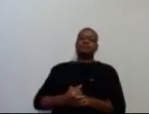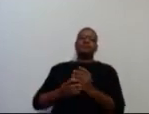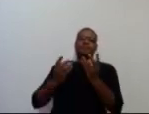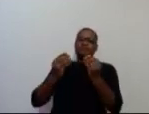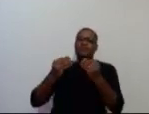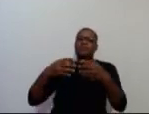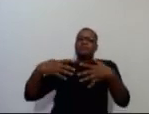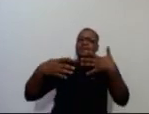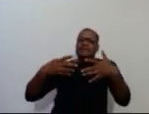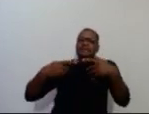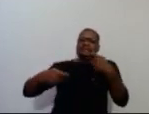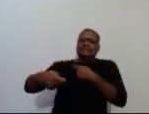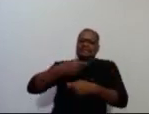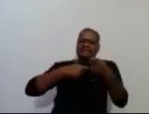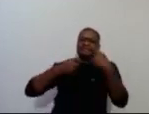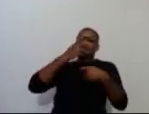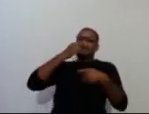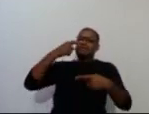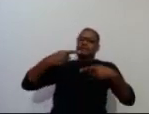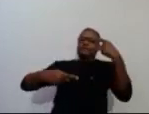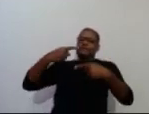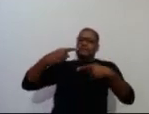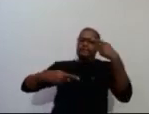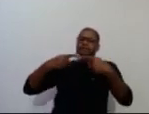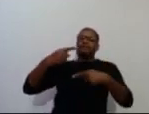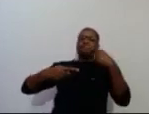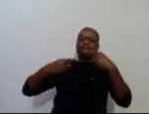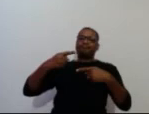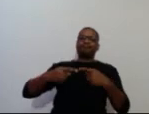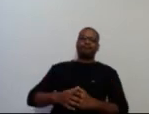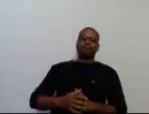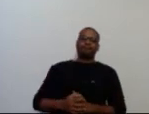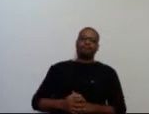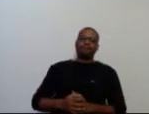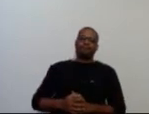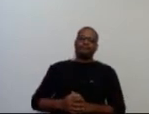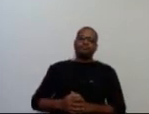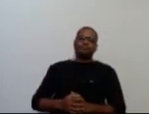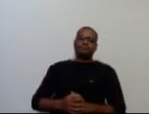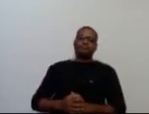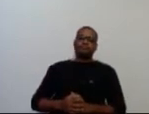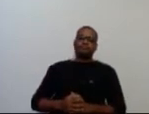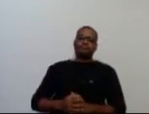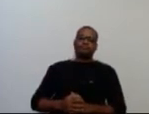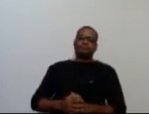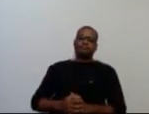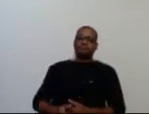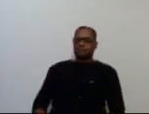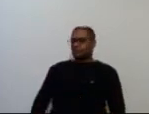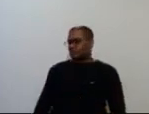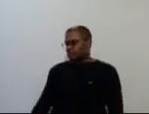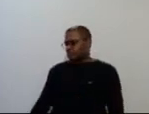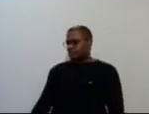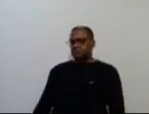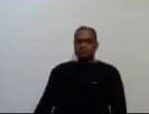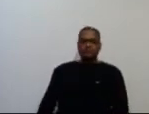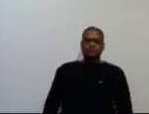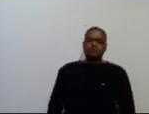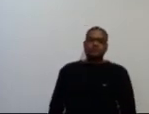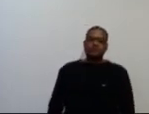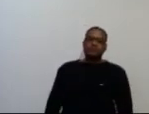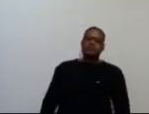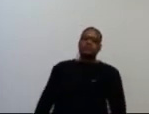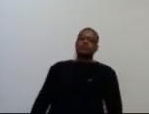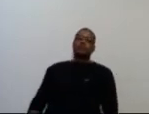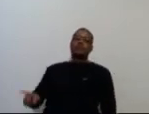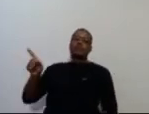Tá? A Nilke, acho que é Nilke Feld, de Recife, Pernambuco, informa aqui que a inclusão digital